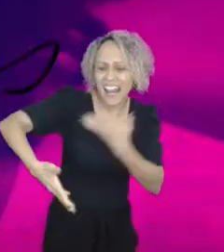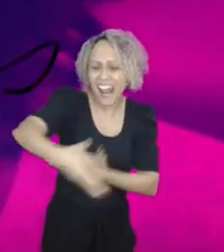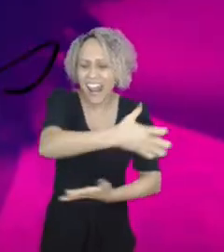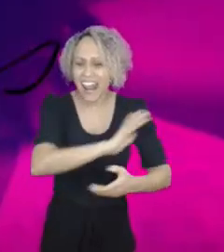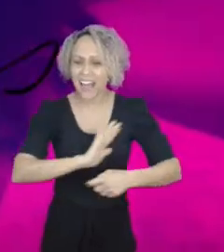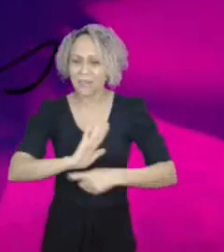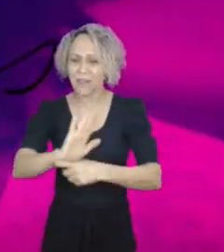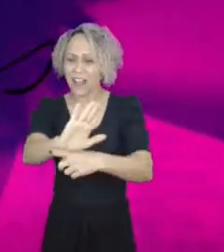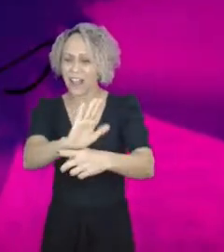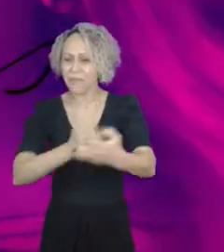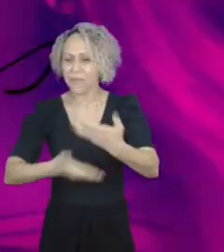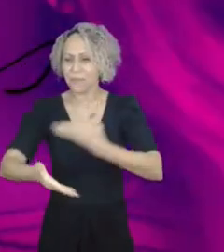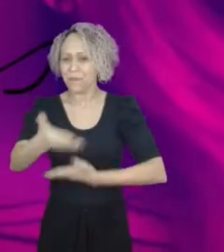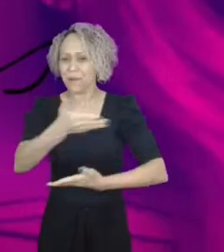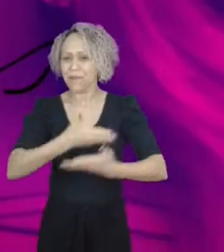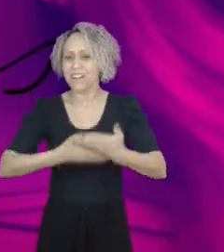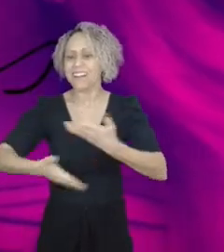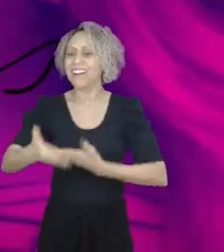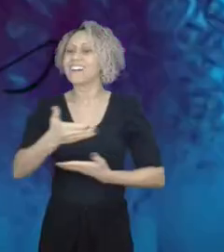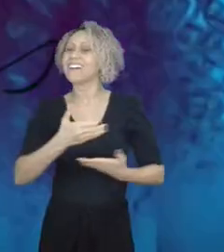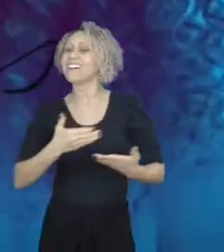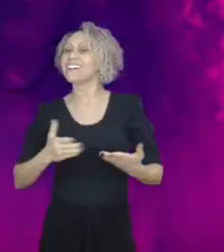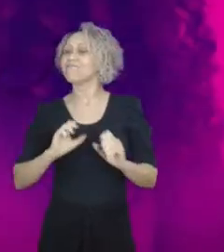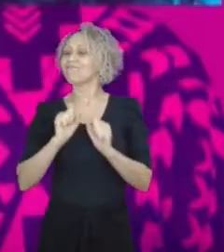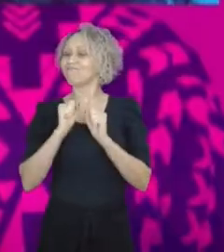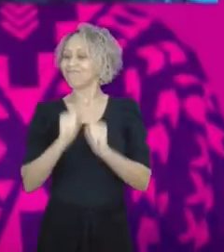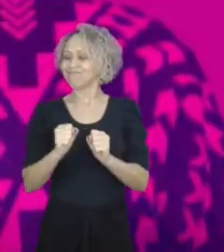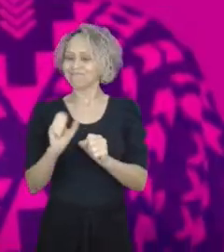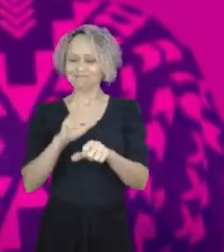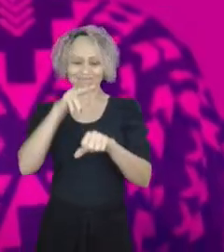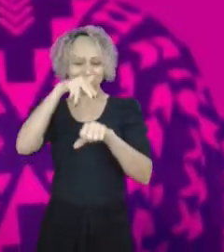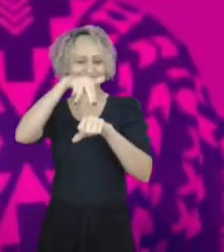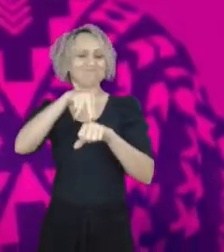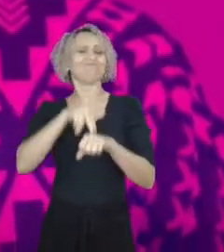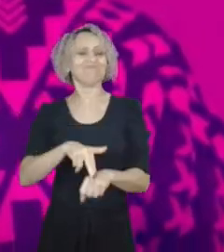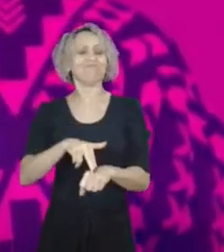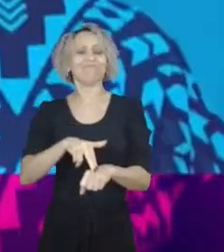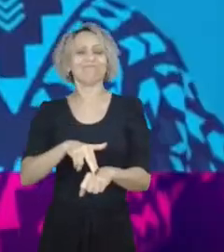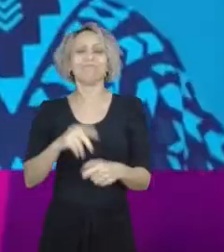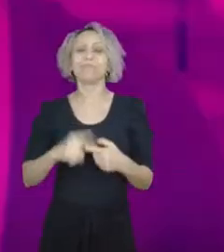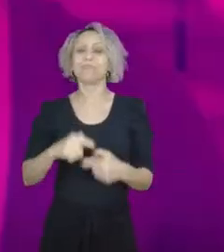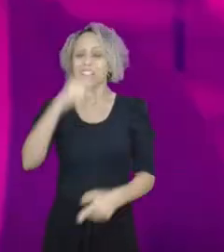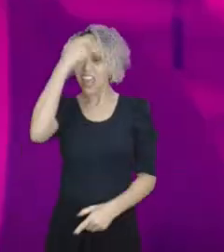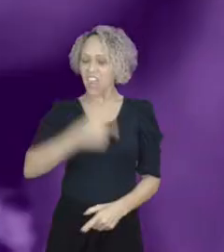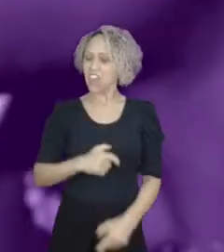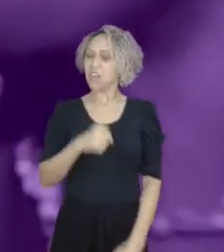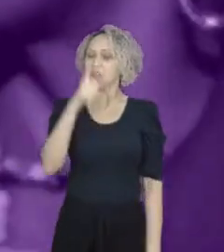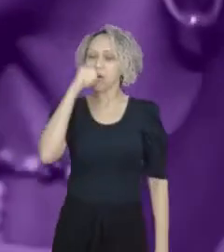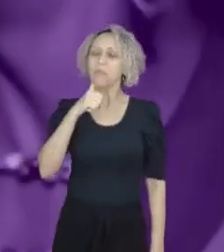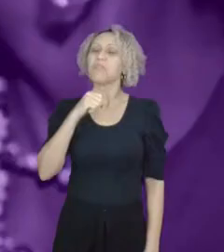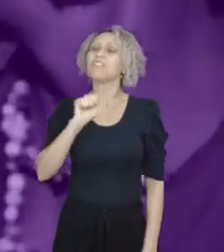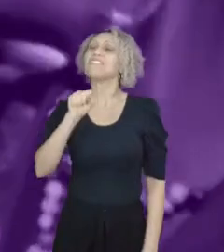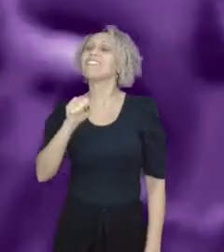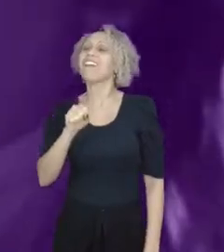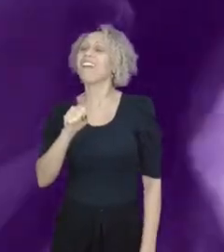poder. Porque eu sou mulher